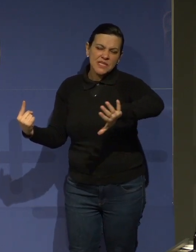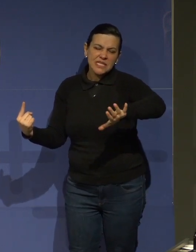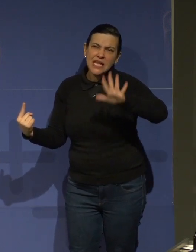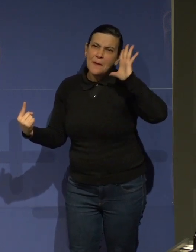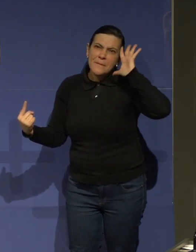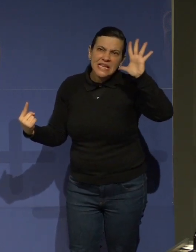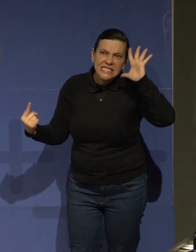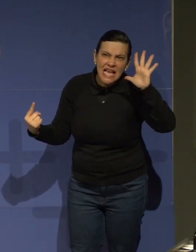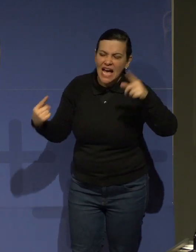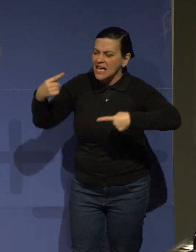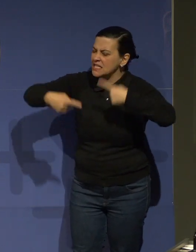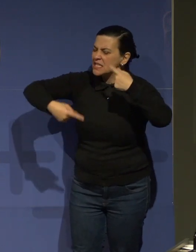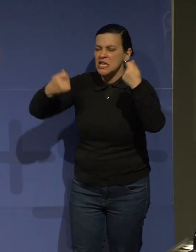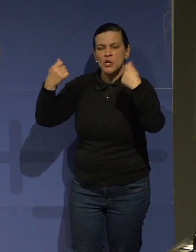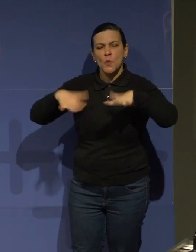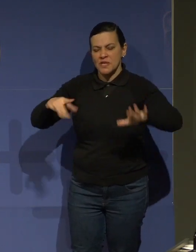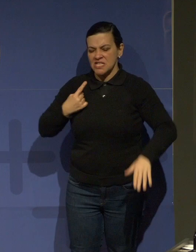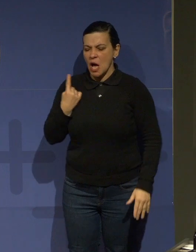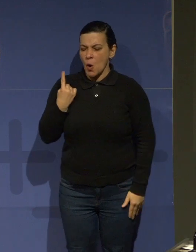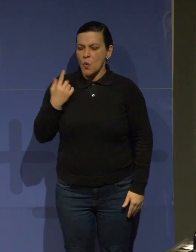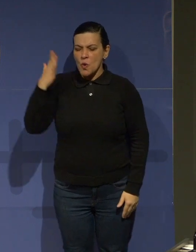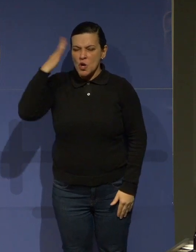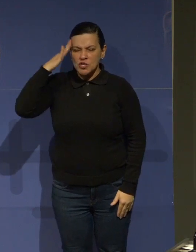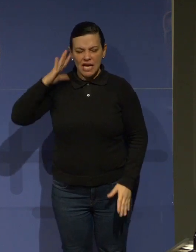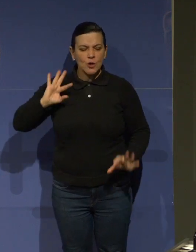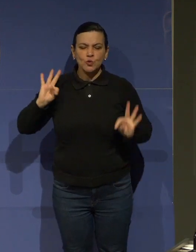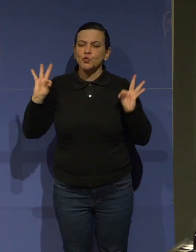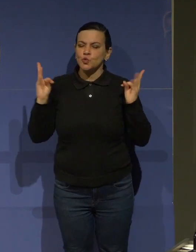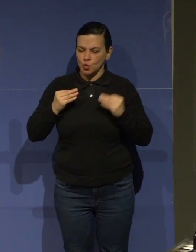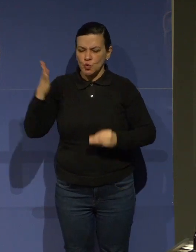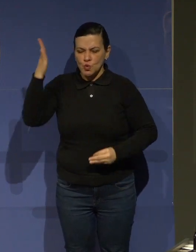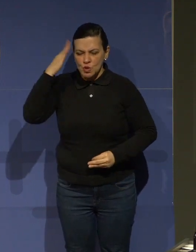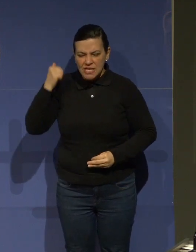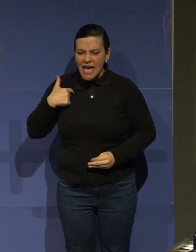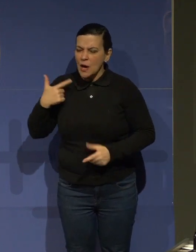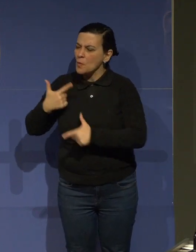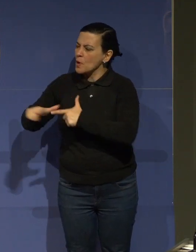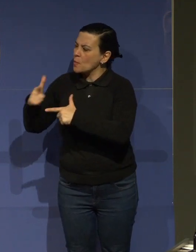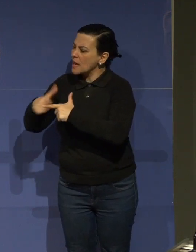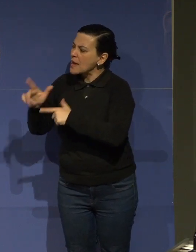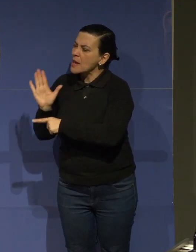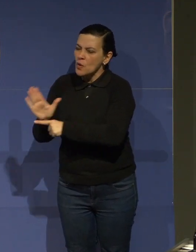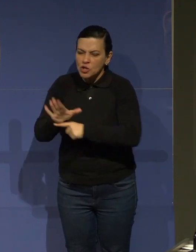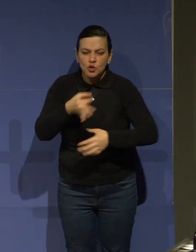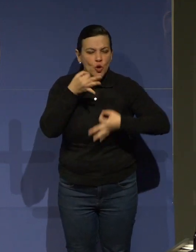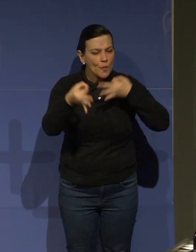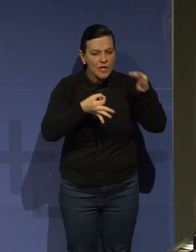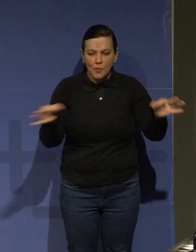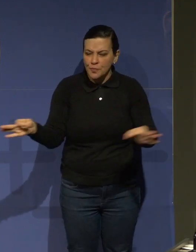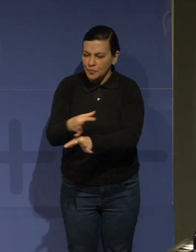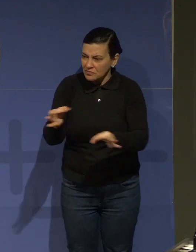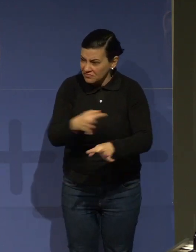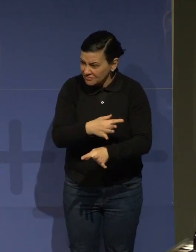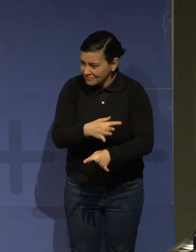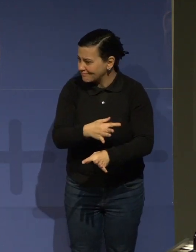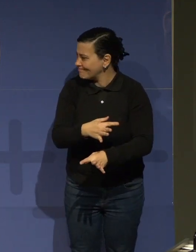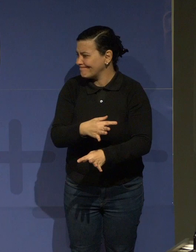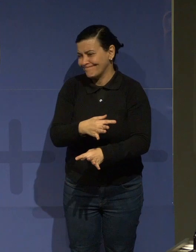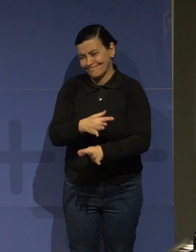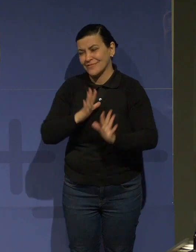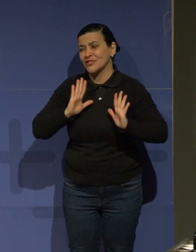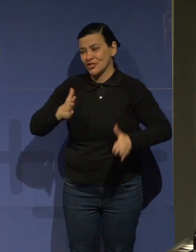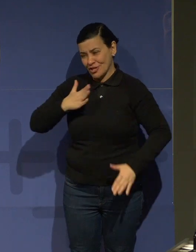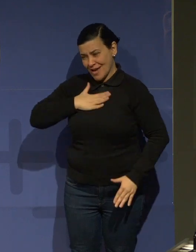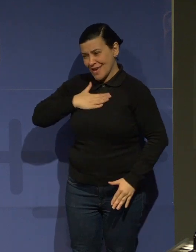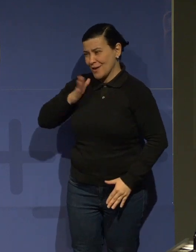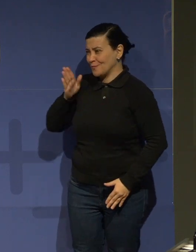nisso, então aquela pessoa sempre vai resolver todos os problemas. Todos os lugares que eu já interagi ou já conversei